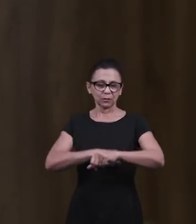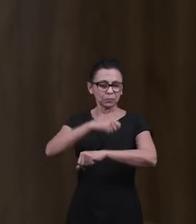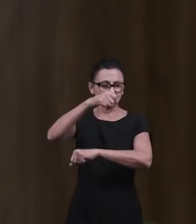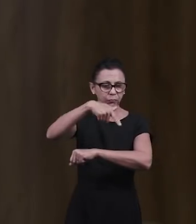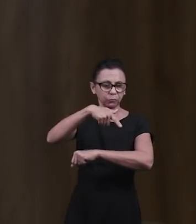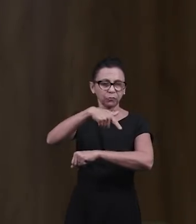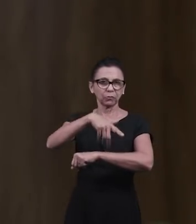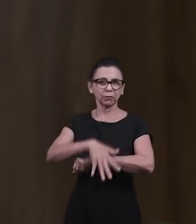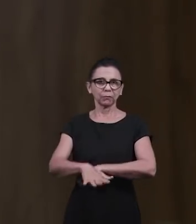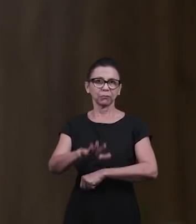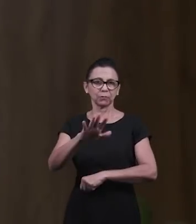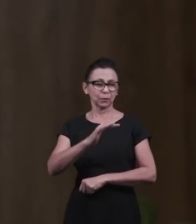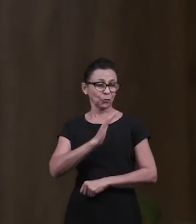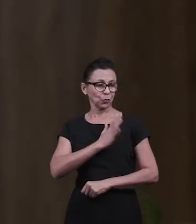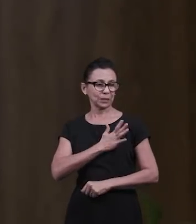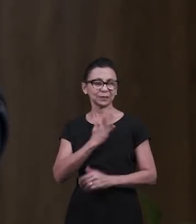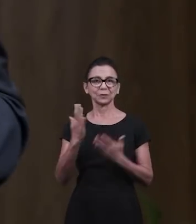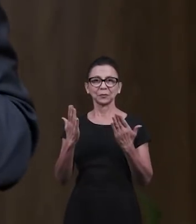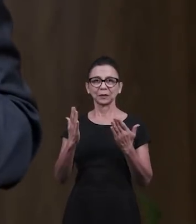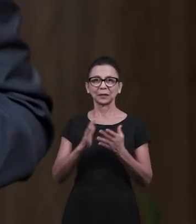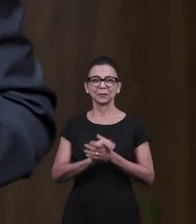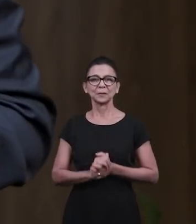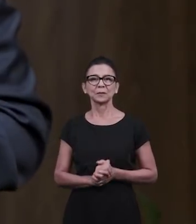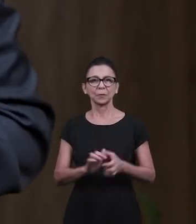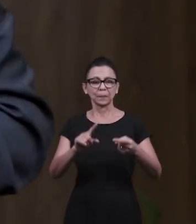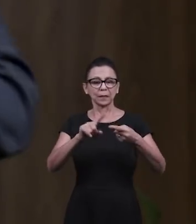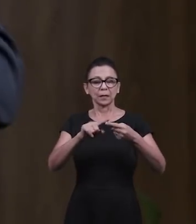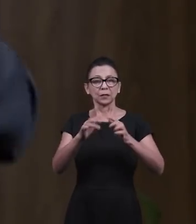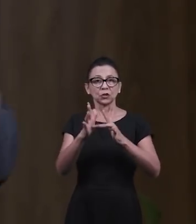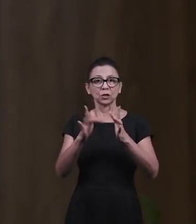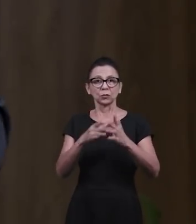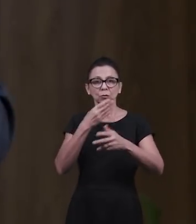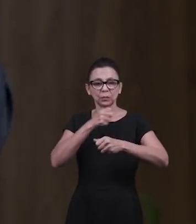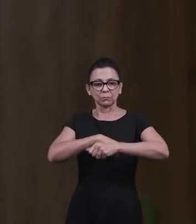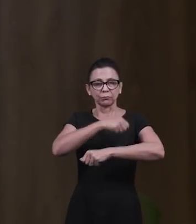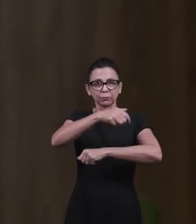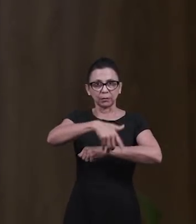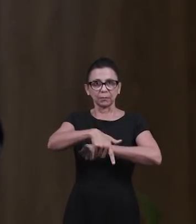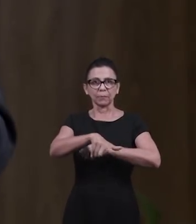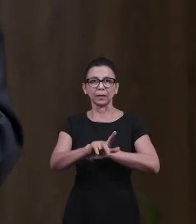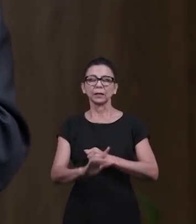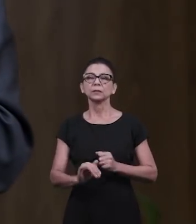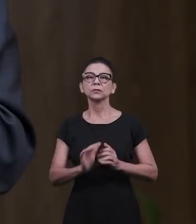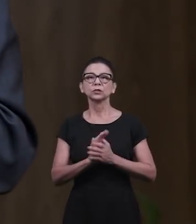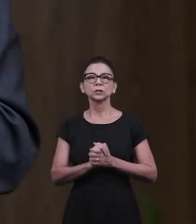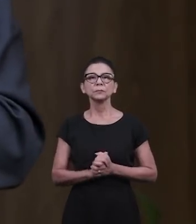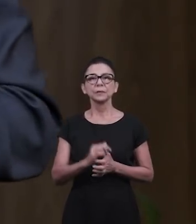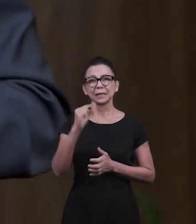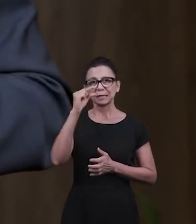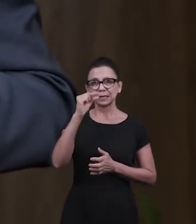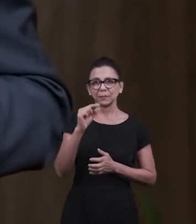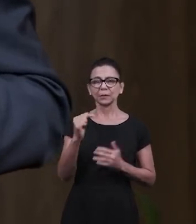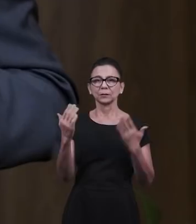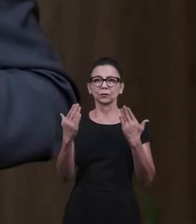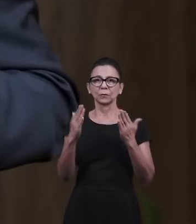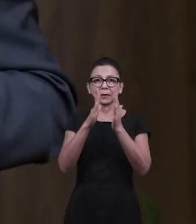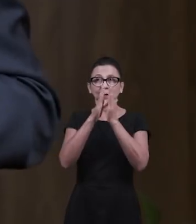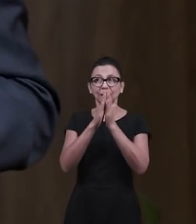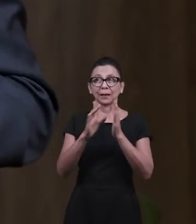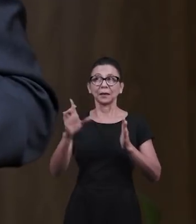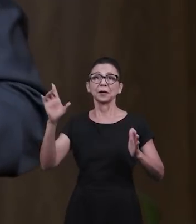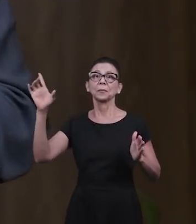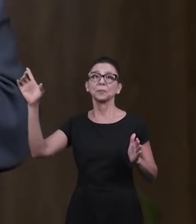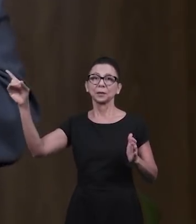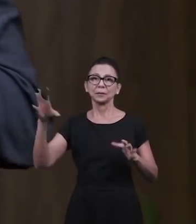semeador Jesus, a semente, a palavra, que hoje é a Bíblia, que é a palavra de Deus, e a terra,